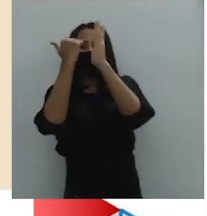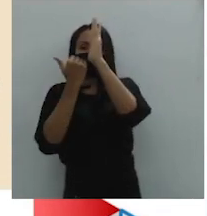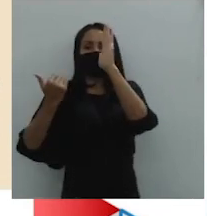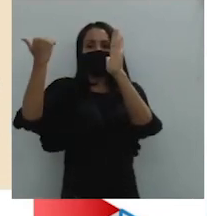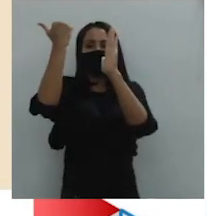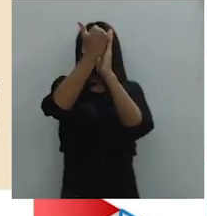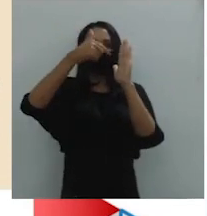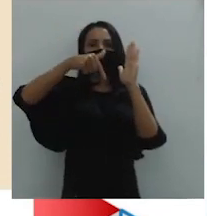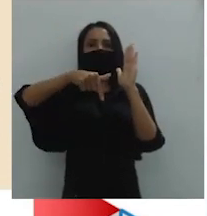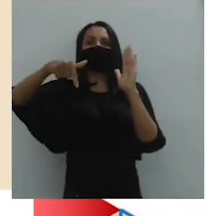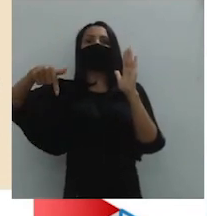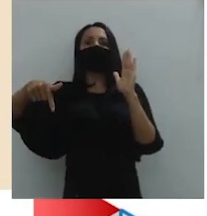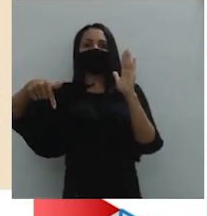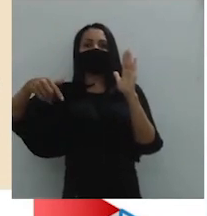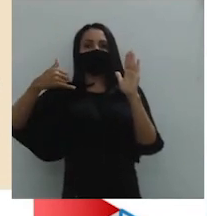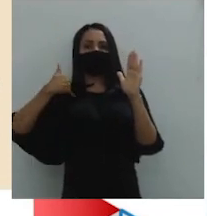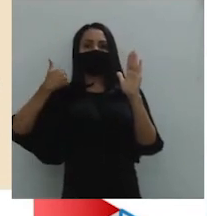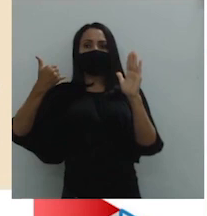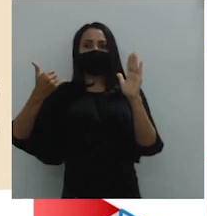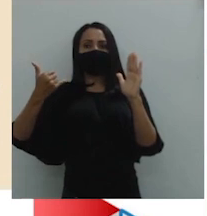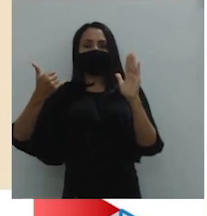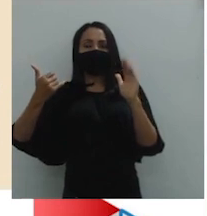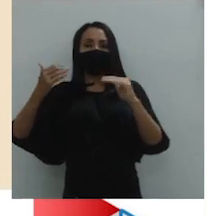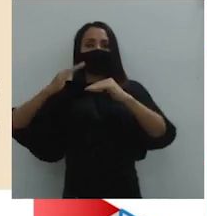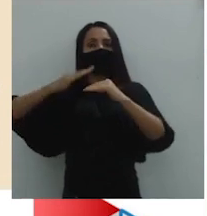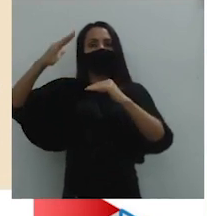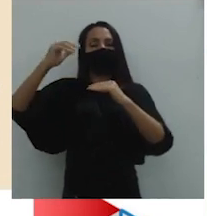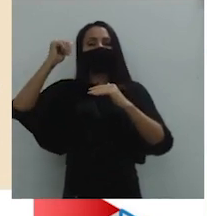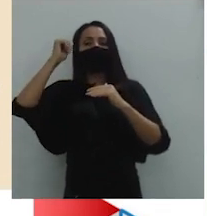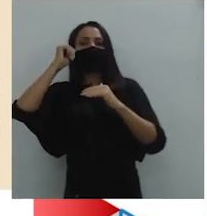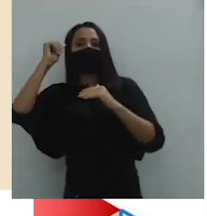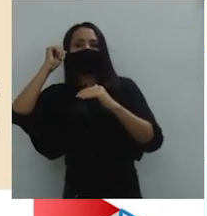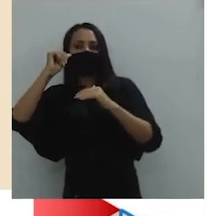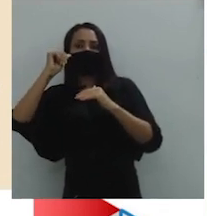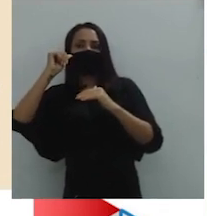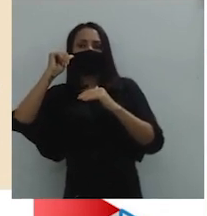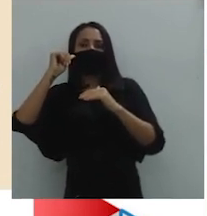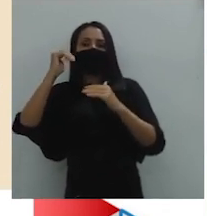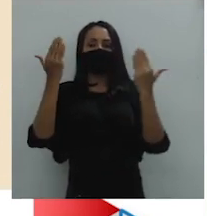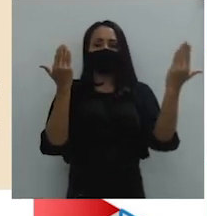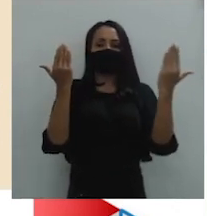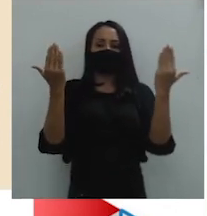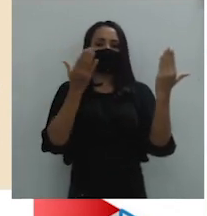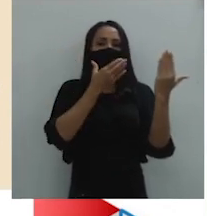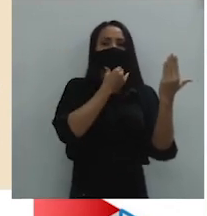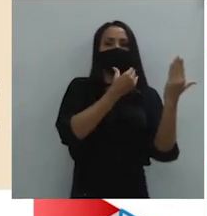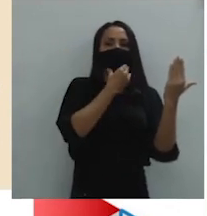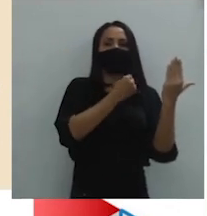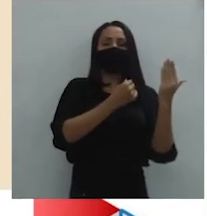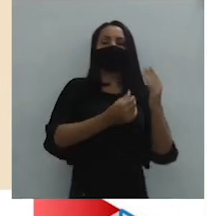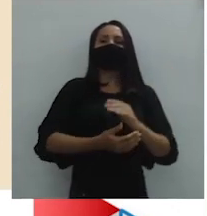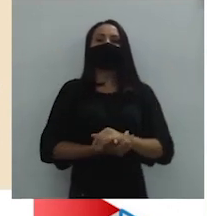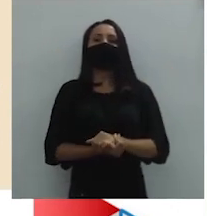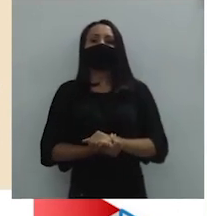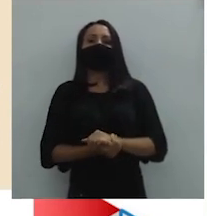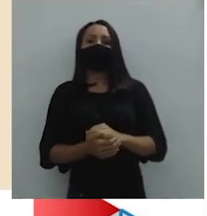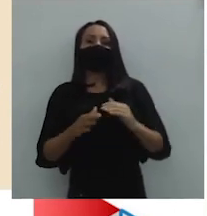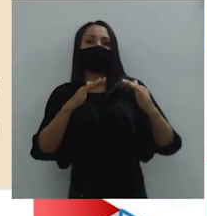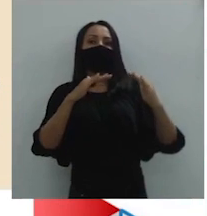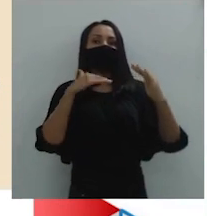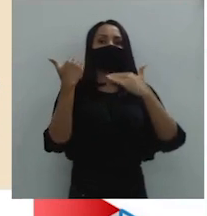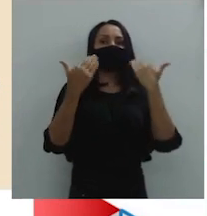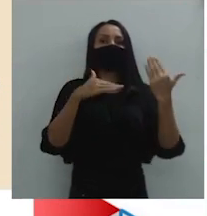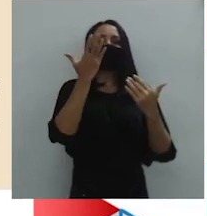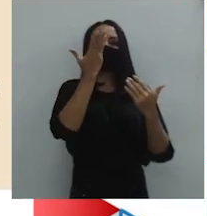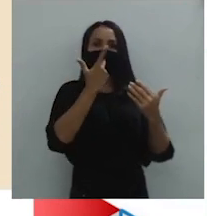77, ou seja, tem mais mulheres do que homens, principalmente na questão da terceira idade. A mortalidade infantil, que